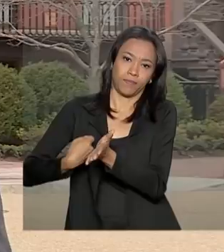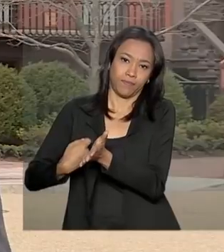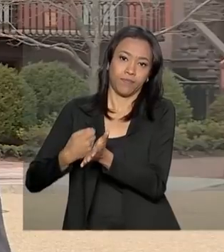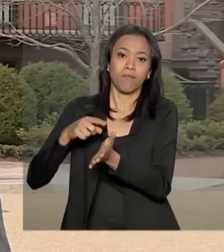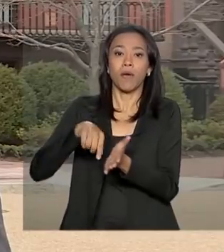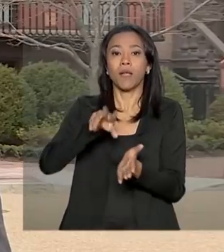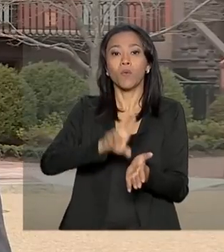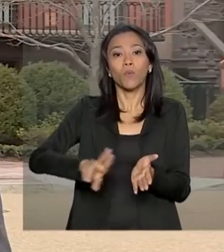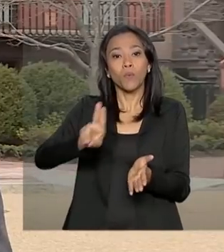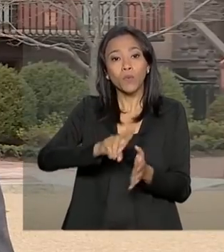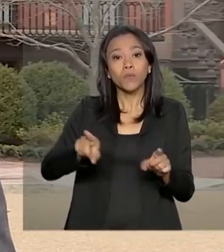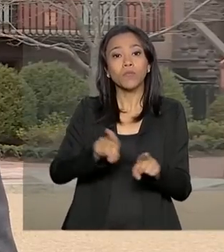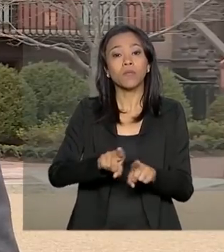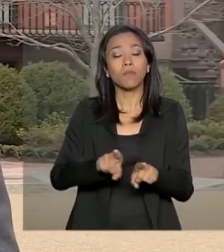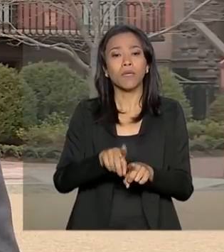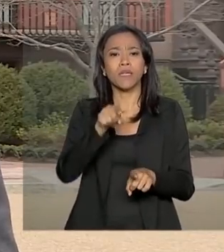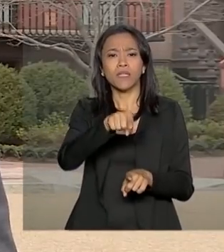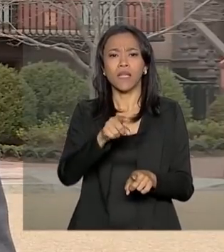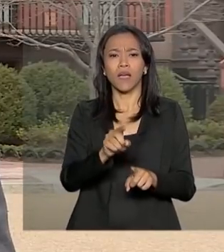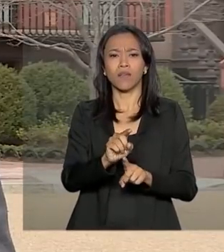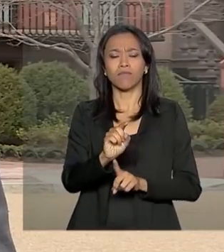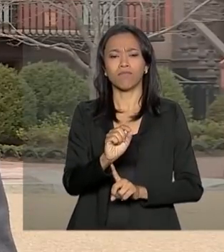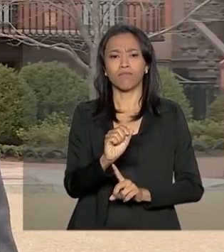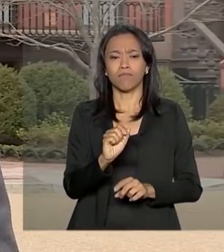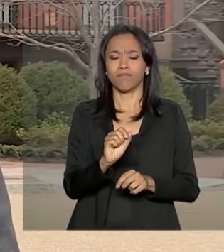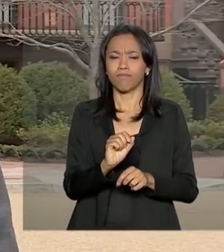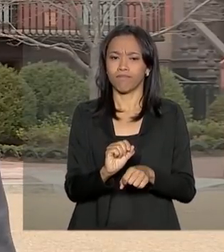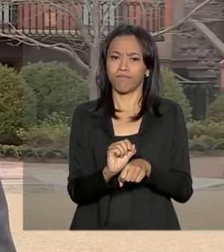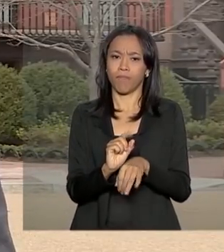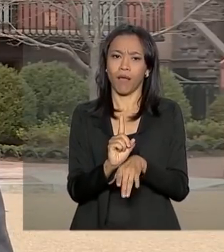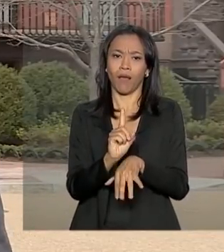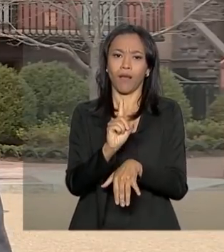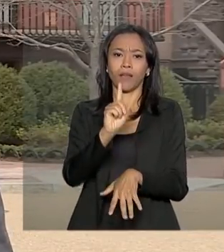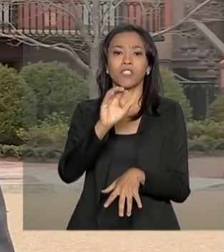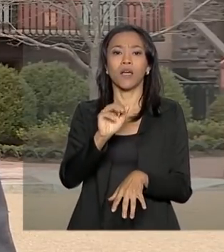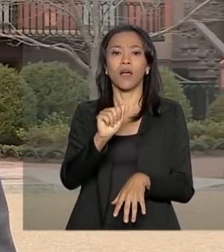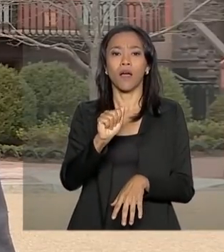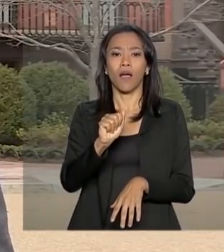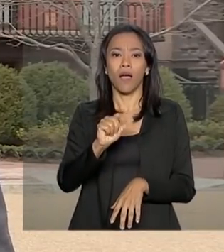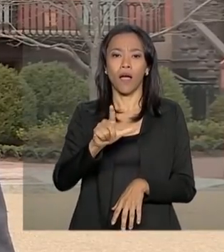uso comercial da base de lançamentos de Alcântara no Maranhão. Vamos acompanhar.